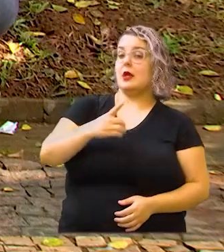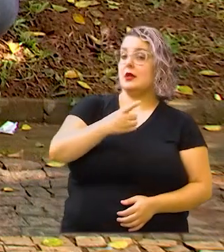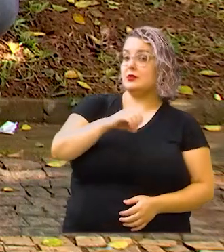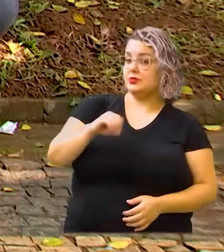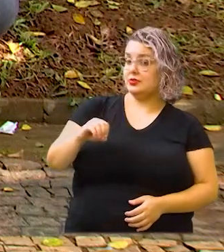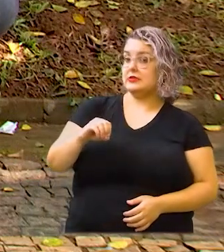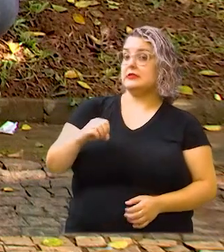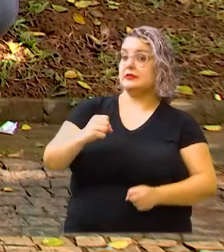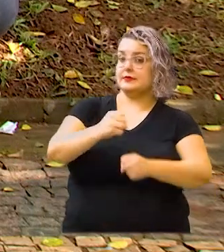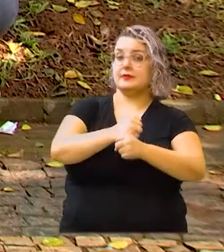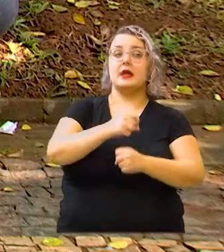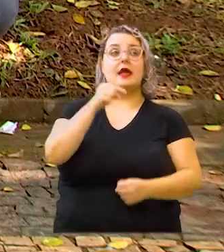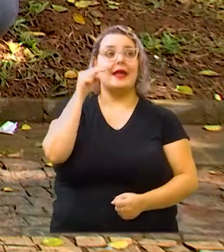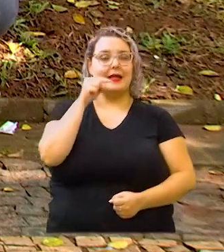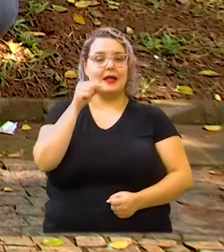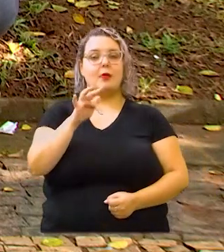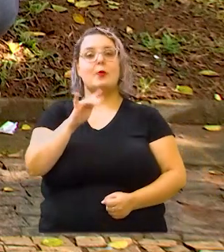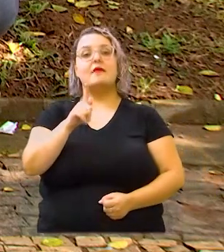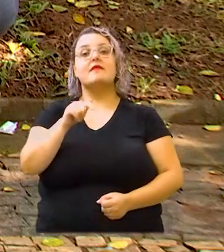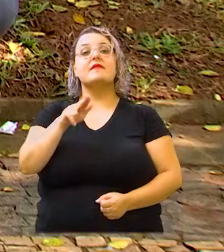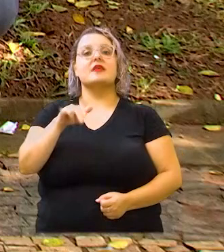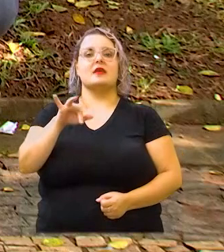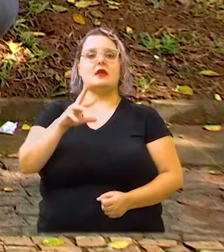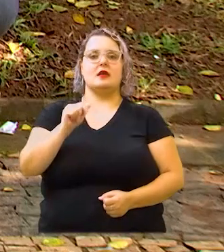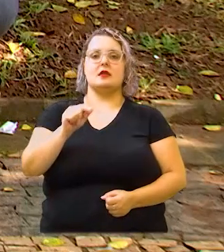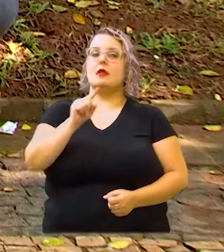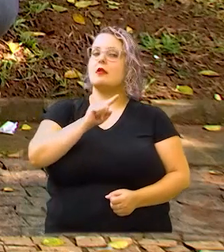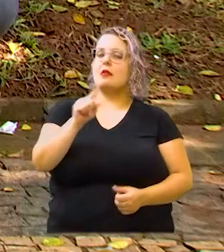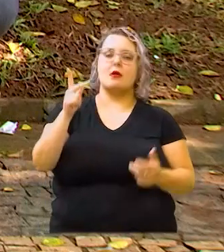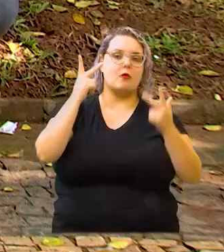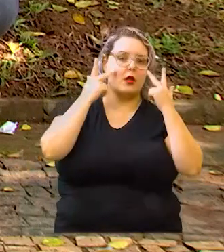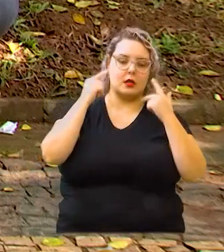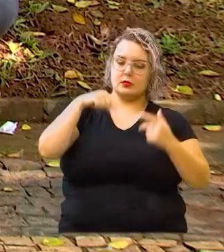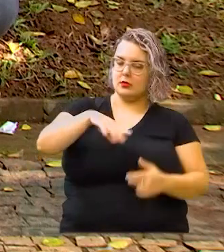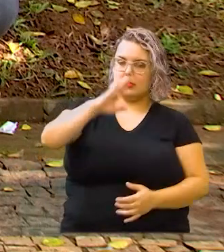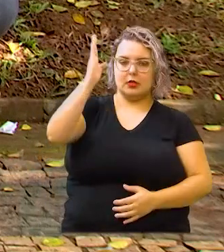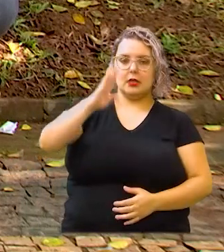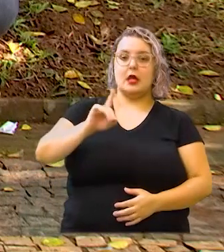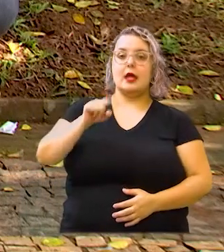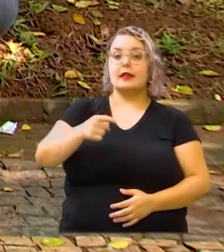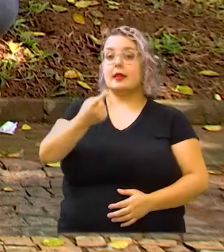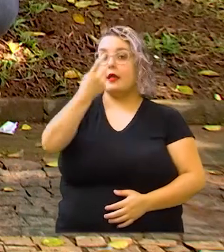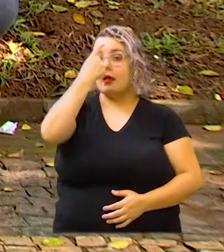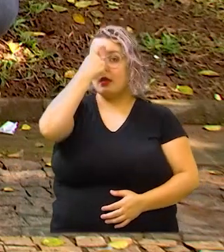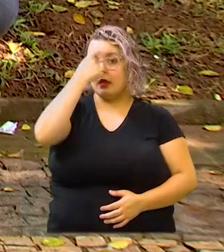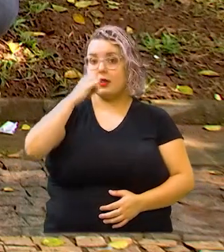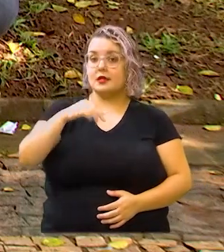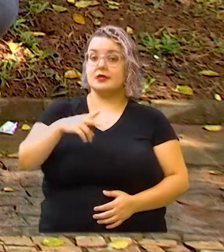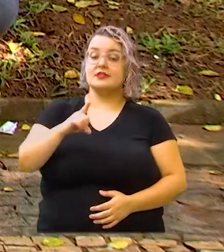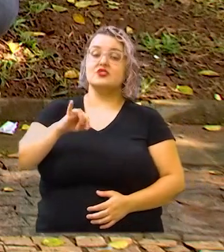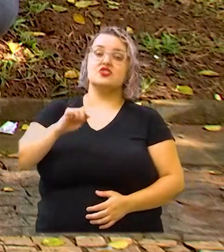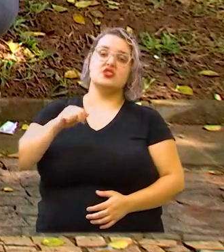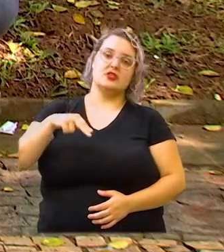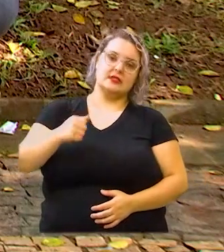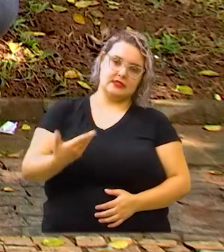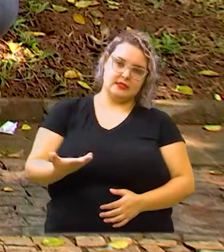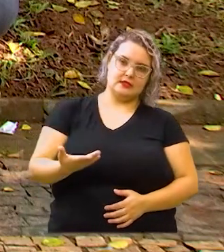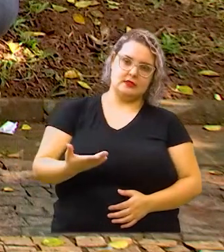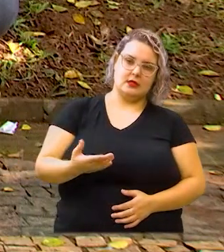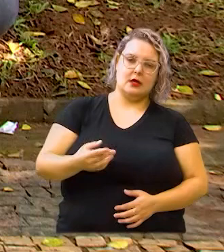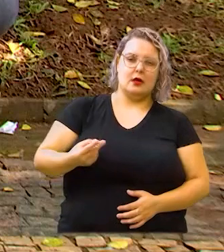anos. Essa aqui é uma figueira. Essa figueira, ela não é natural do Brasil, ela é indiana, né? Elas são árvores